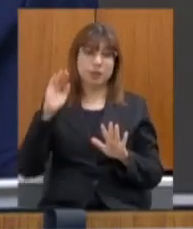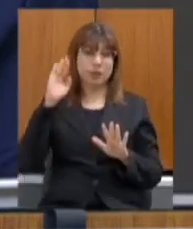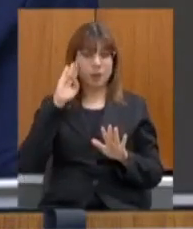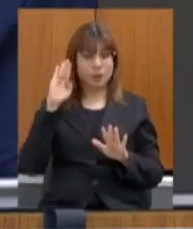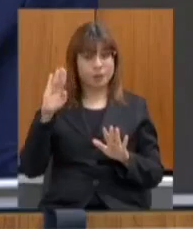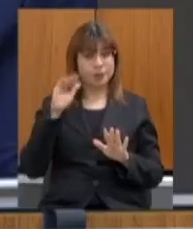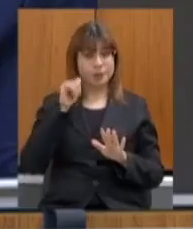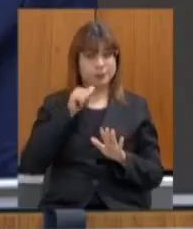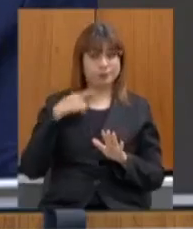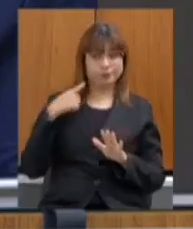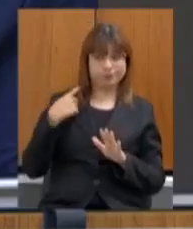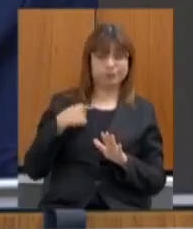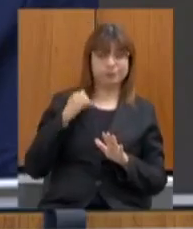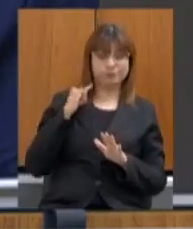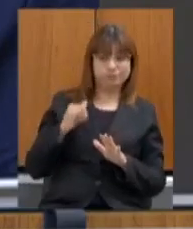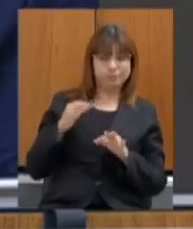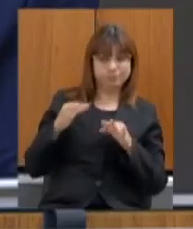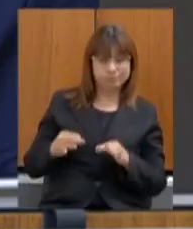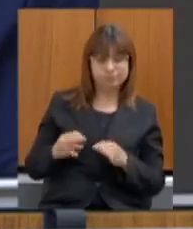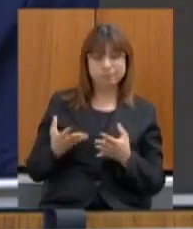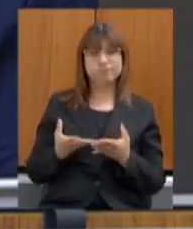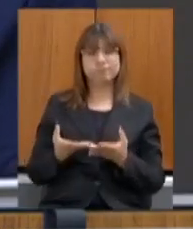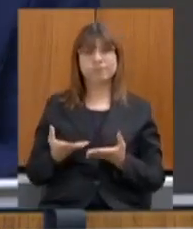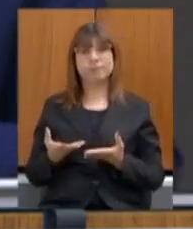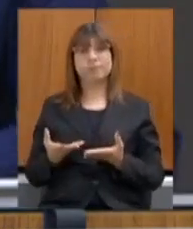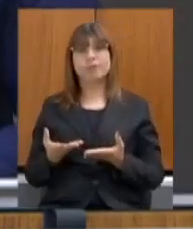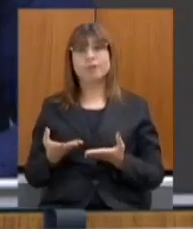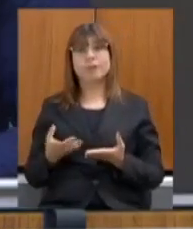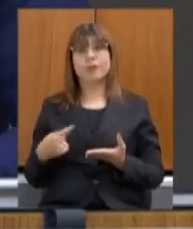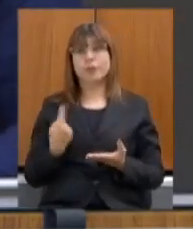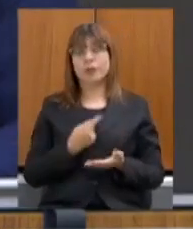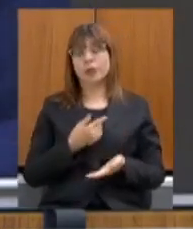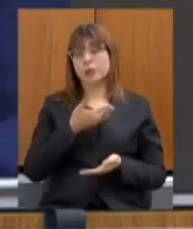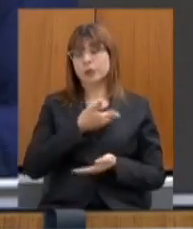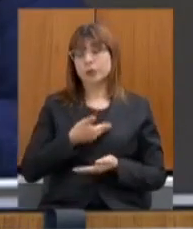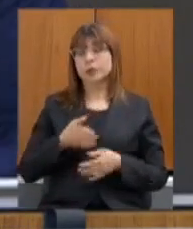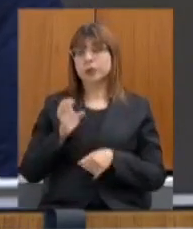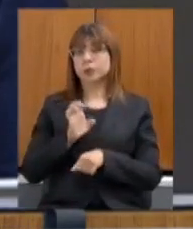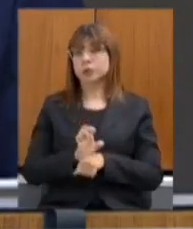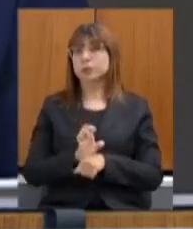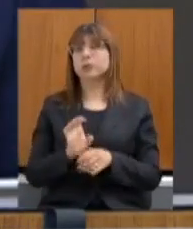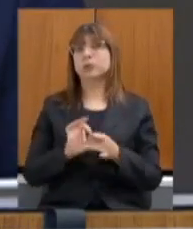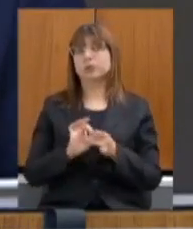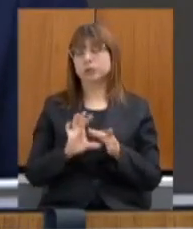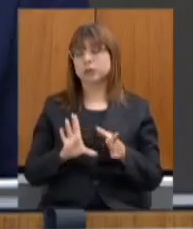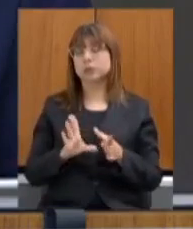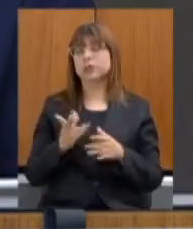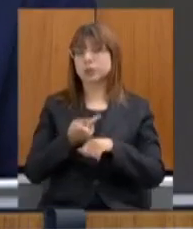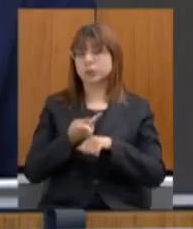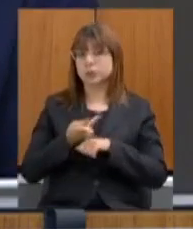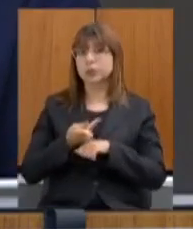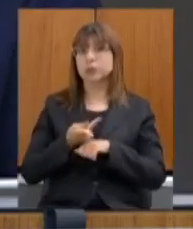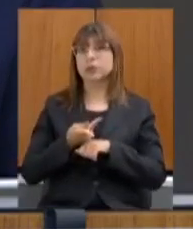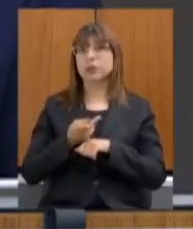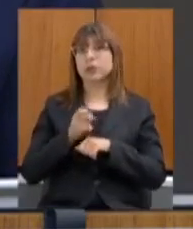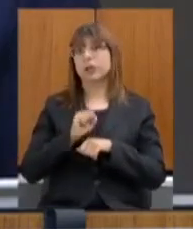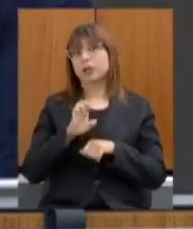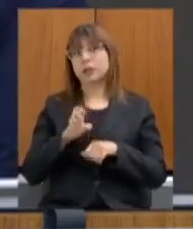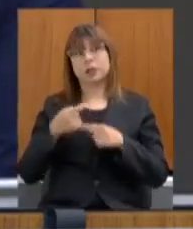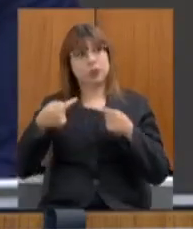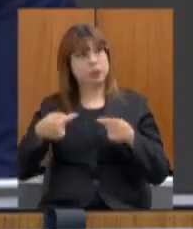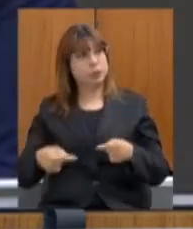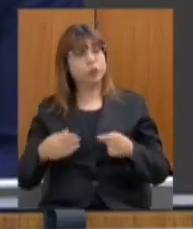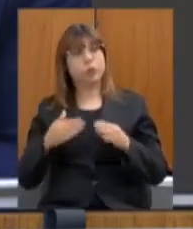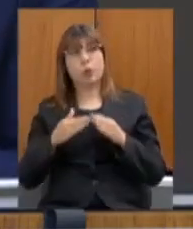o que eu posso aqui garantir para a senhora é toda a disposição do governo estadual em ouvir, independente se oposição, independente se situação,